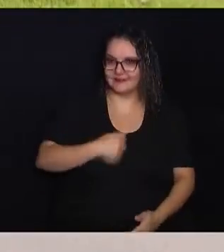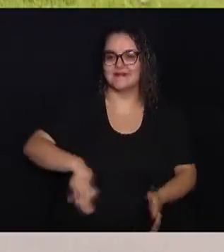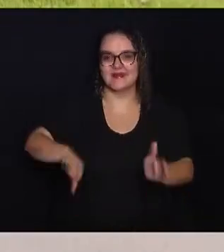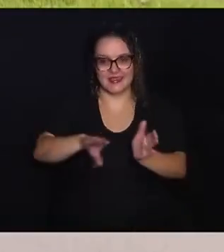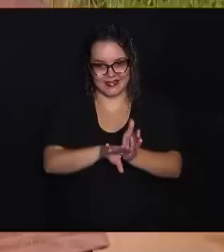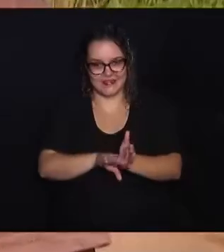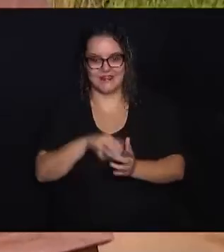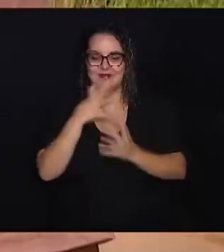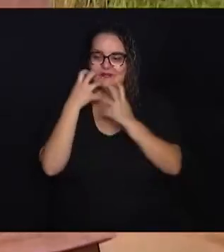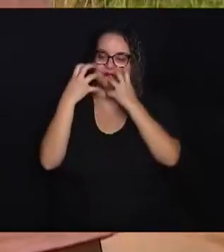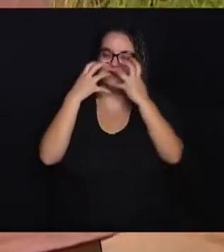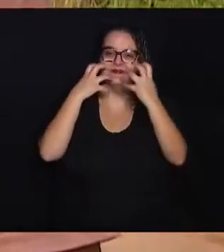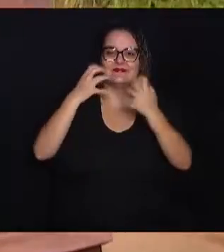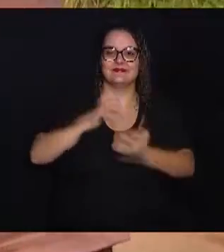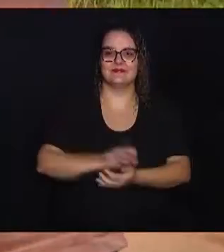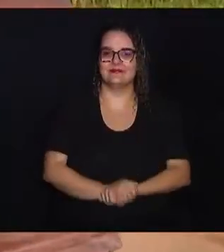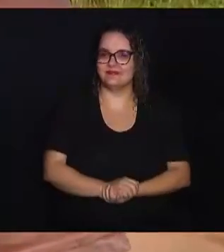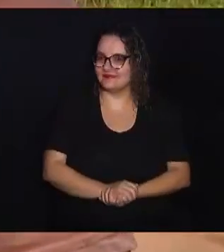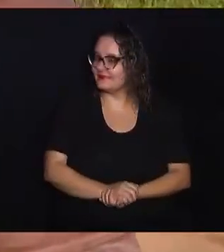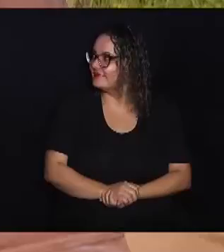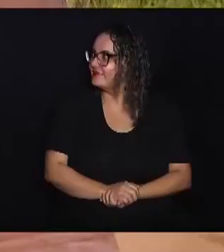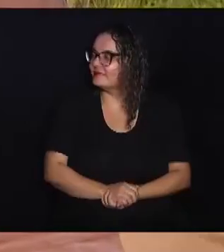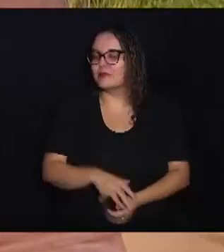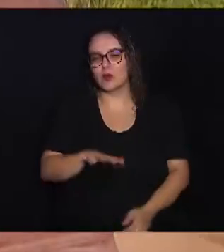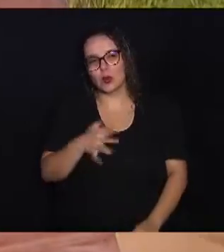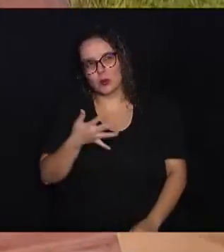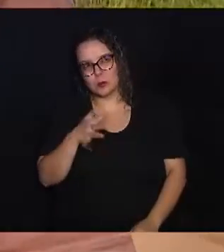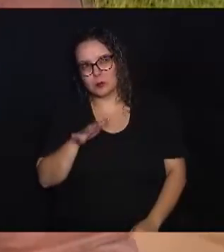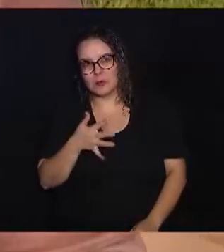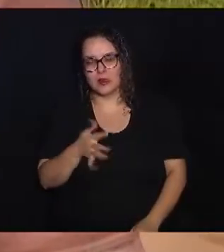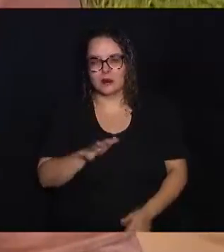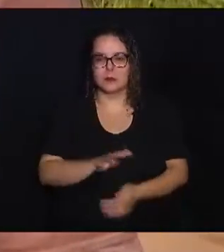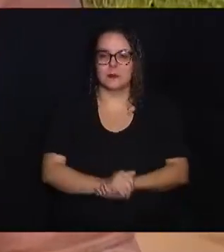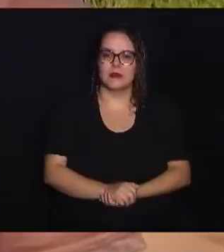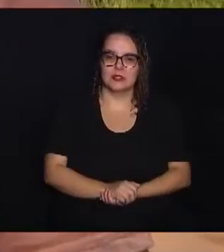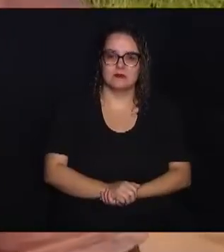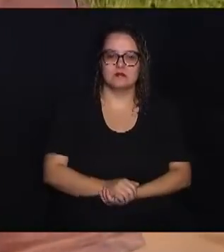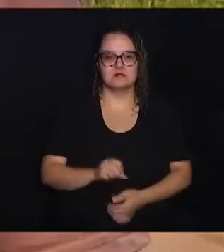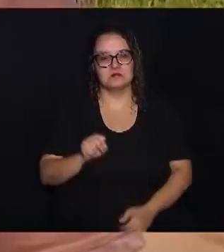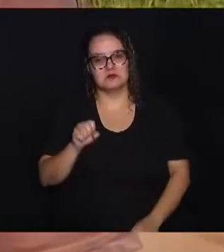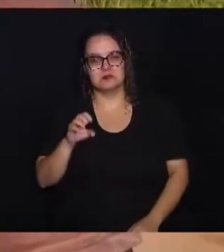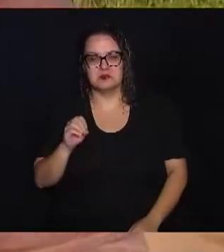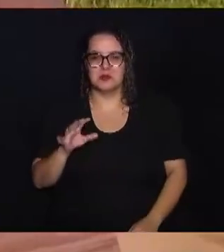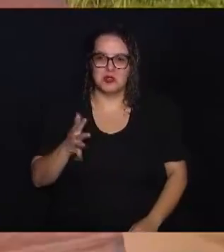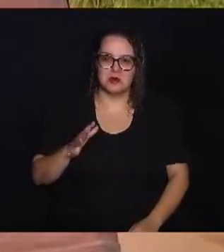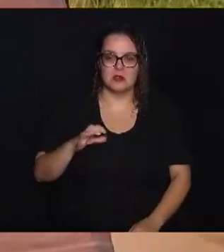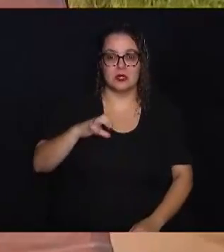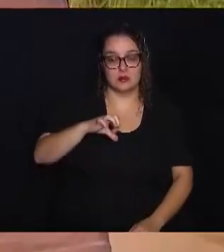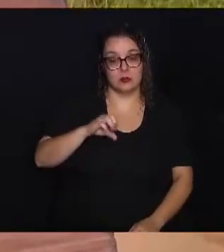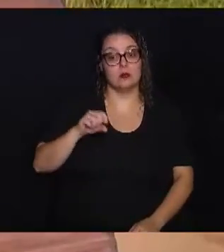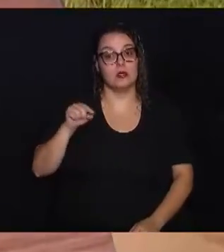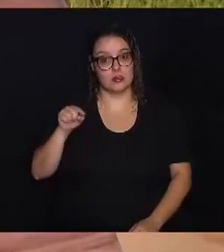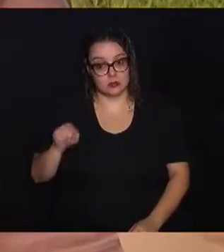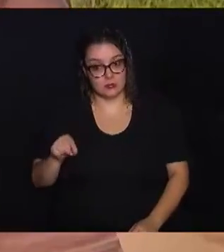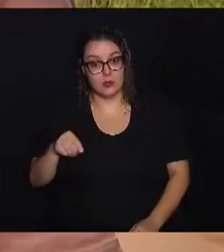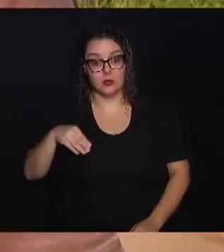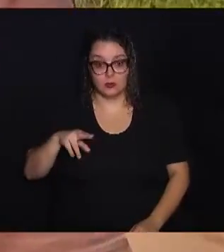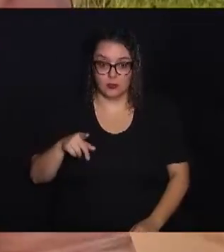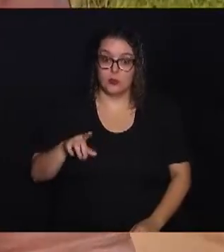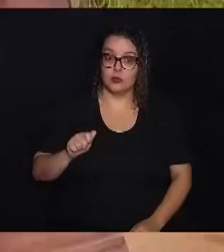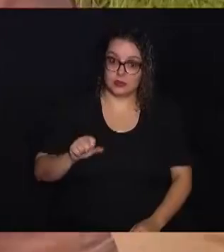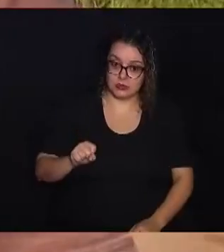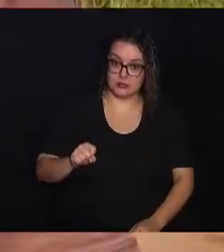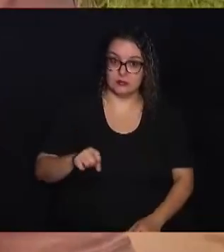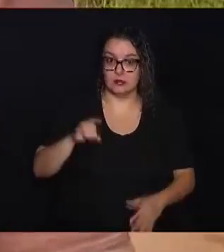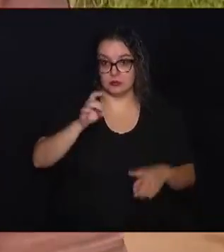da primavera. Em média, né, vamos dizer assim, de 80 a 90 mil mudas de plantas aqui. Entre